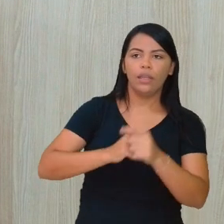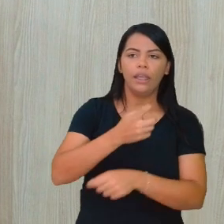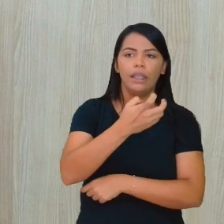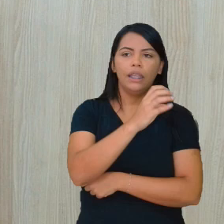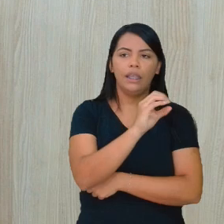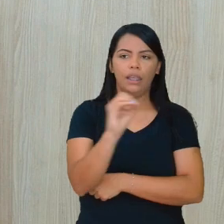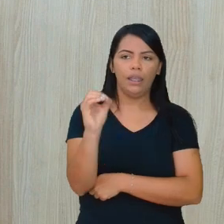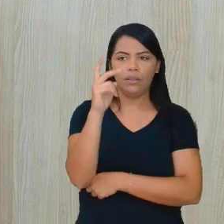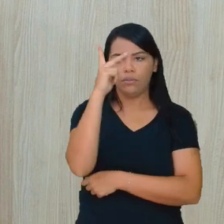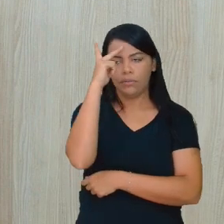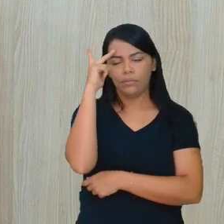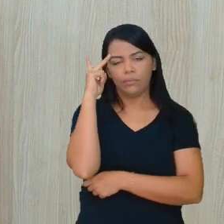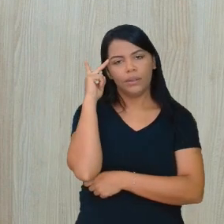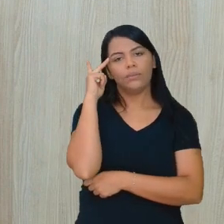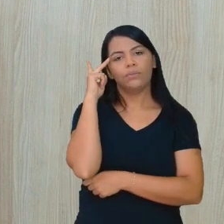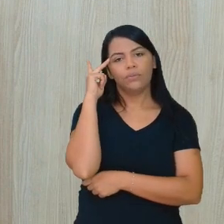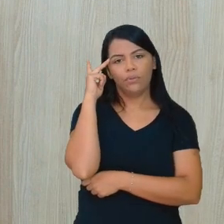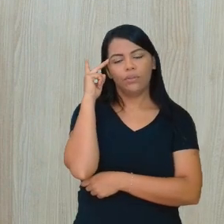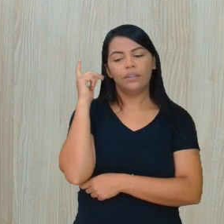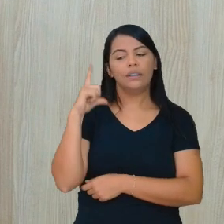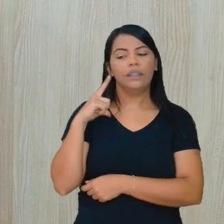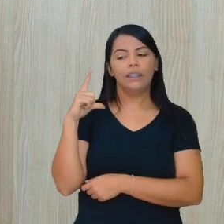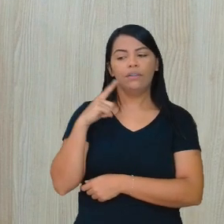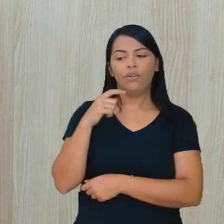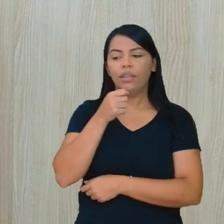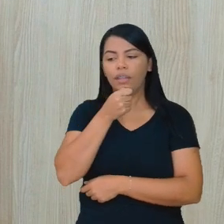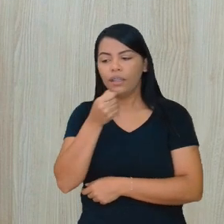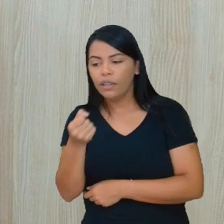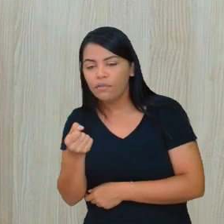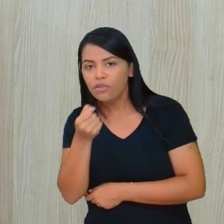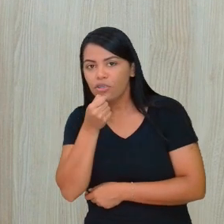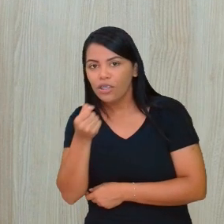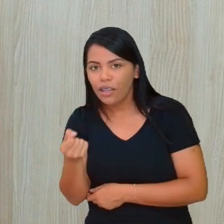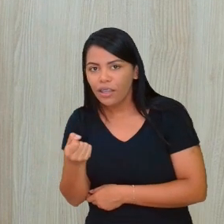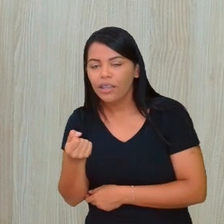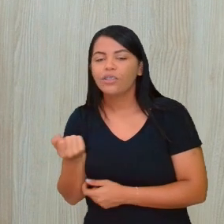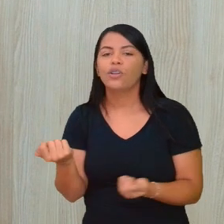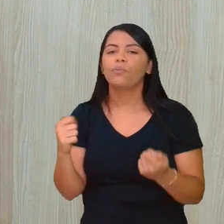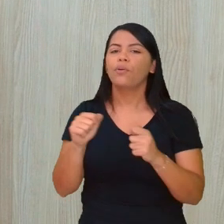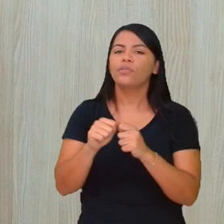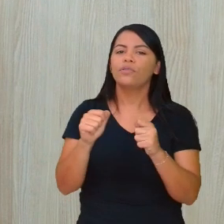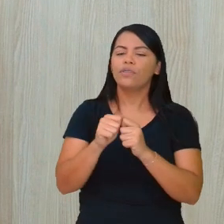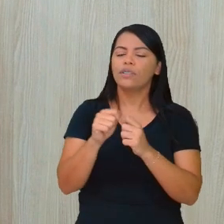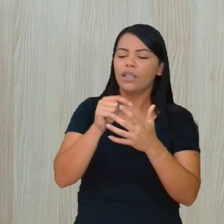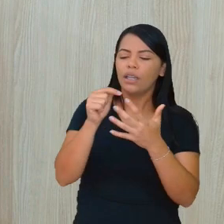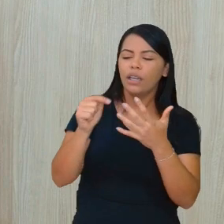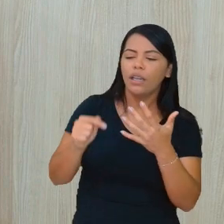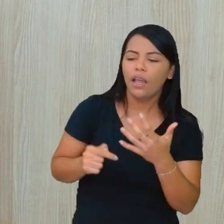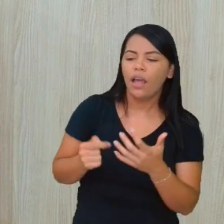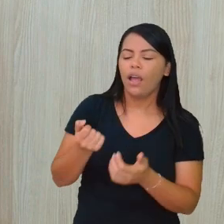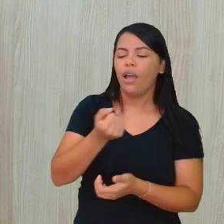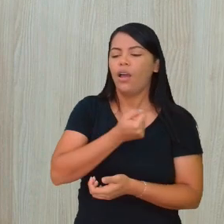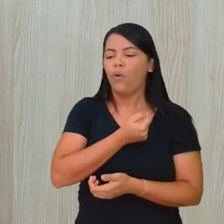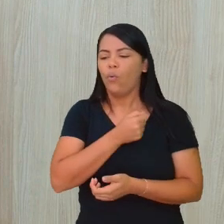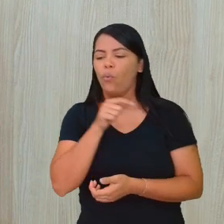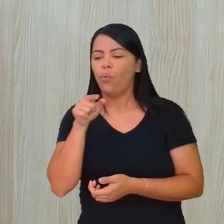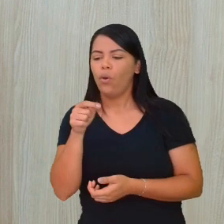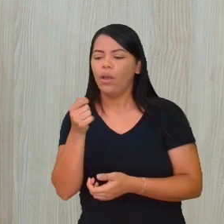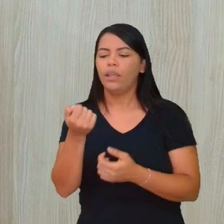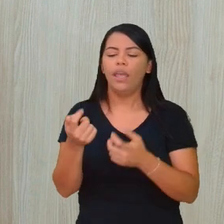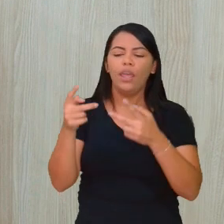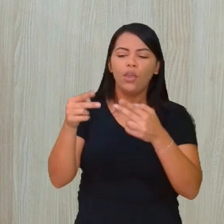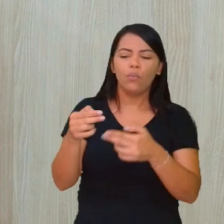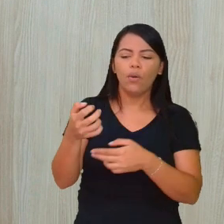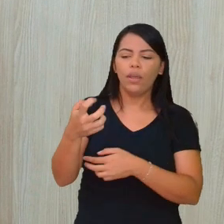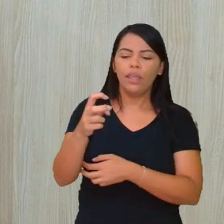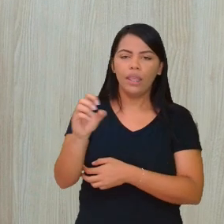cada pessoinha daquela ali, tá certo? E aí vocês podem fazer essa contagem, contando com cada um, dá igual a